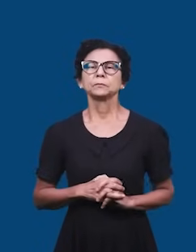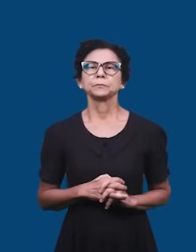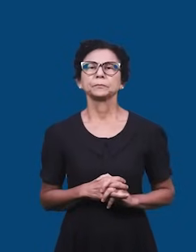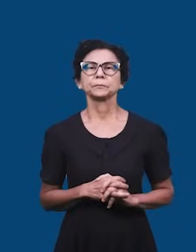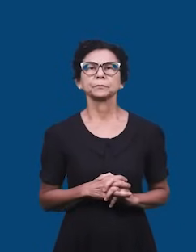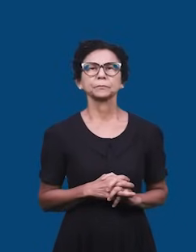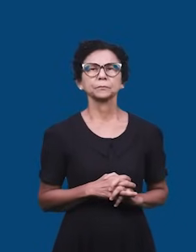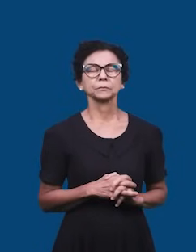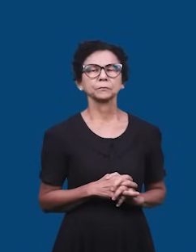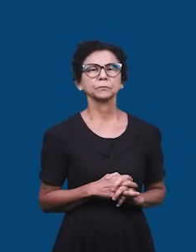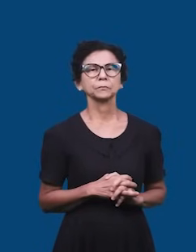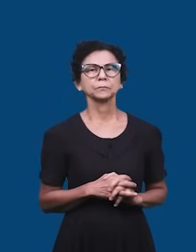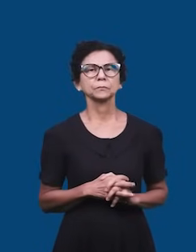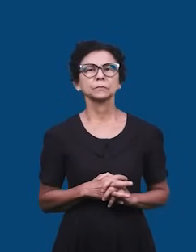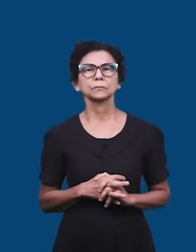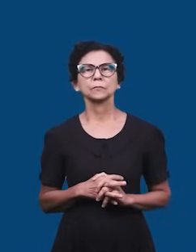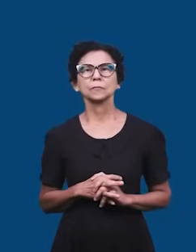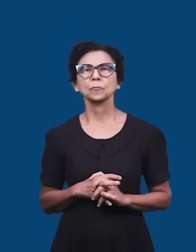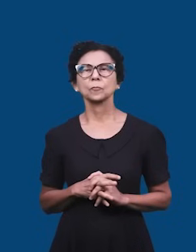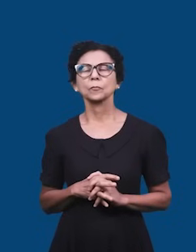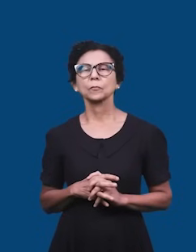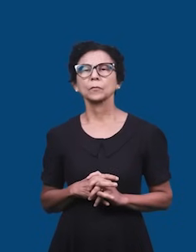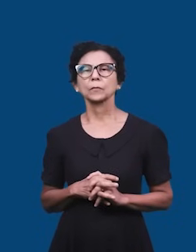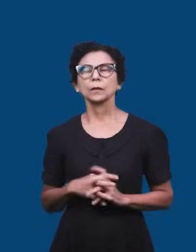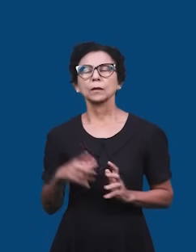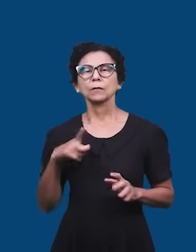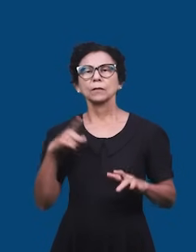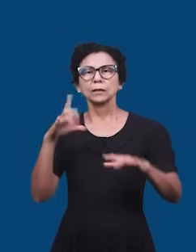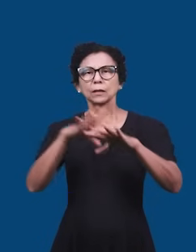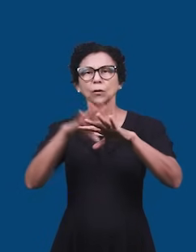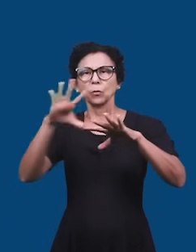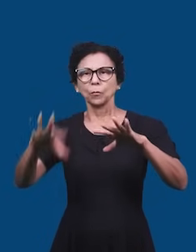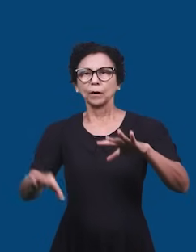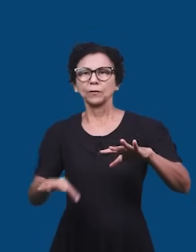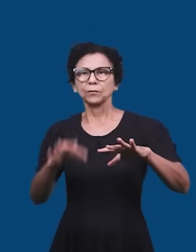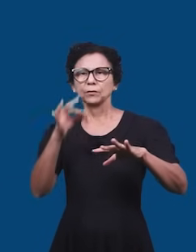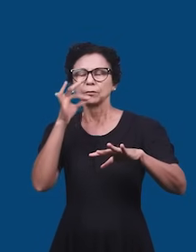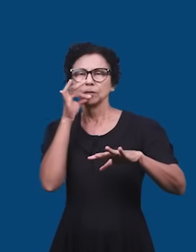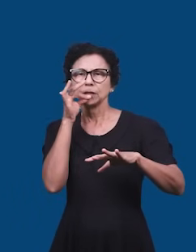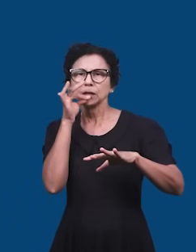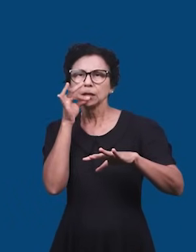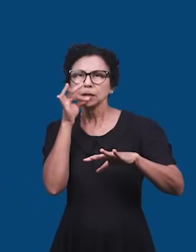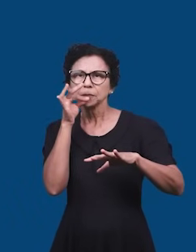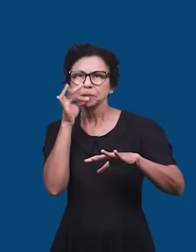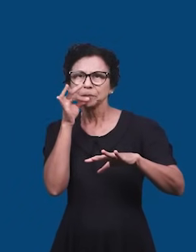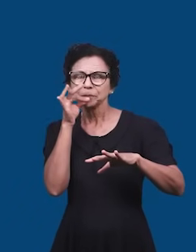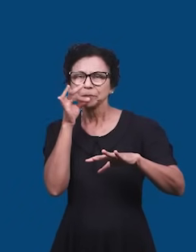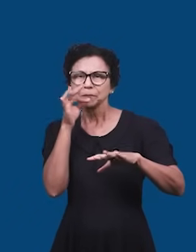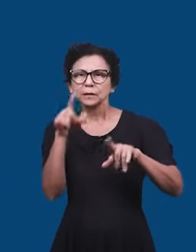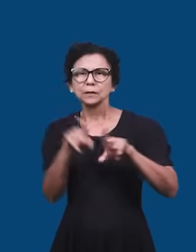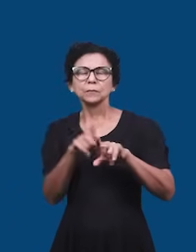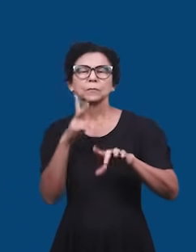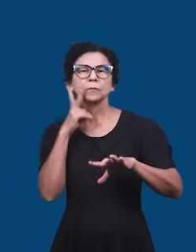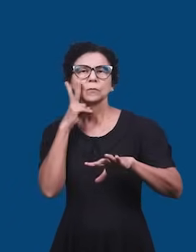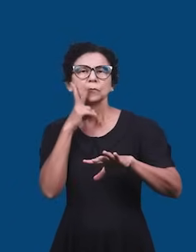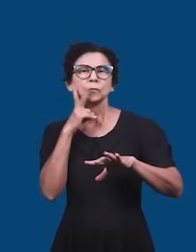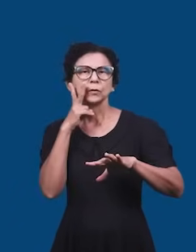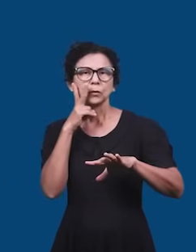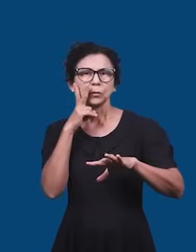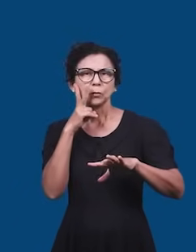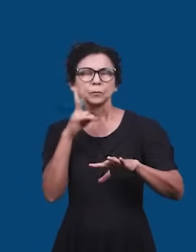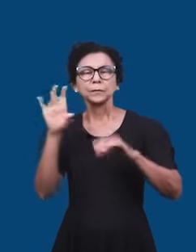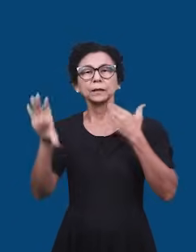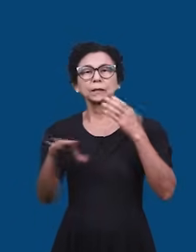Naquele dia haverá uma vinha de vinho tinto. Cantai-lhe. Eu, o